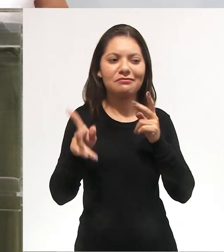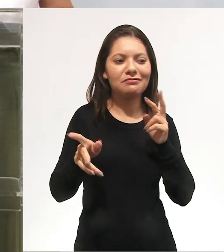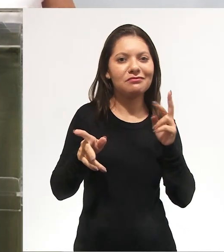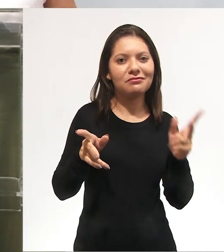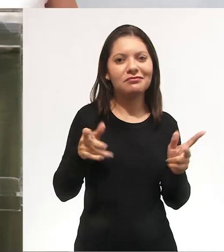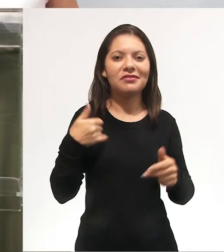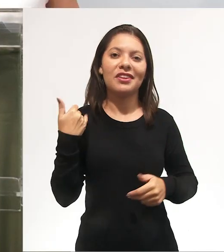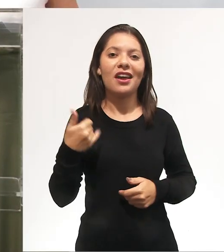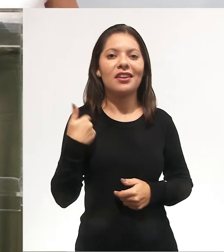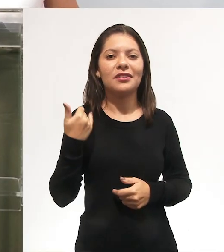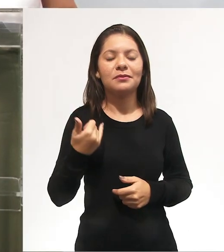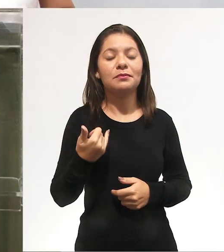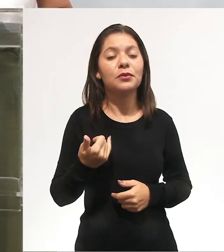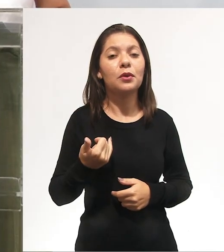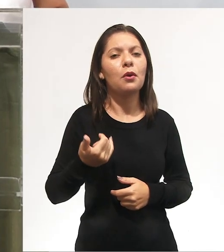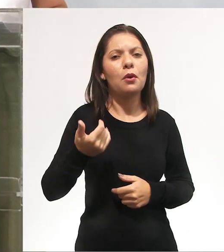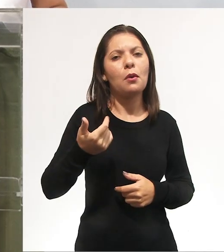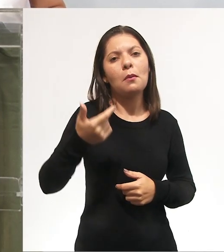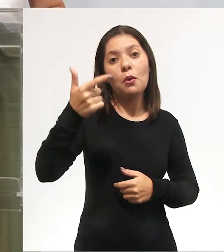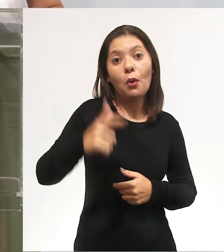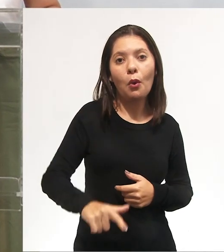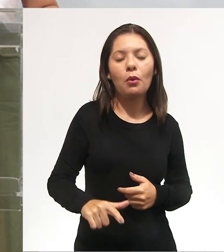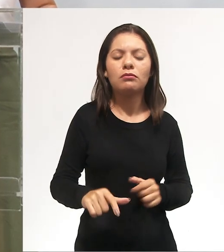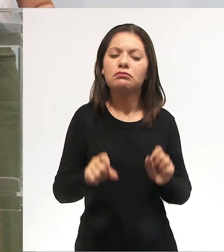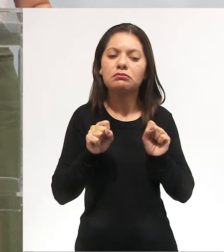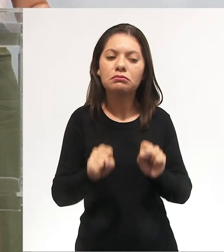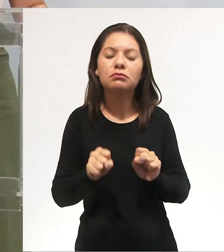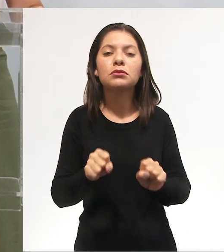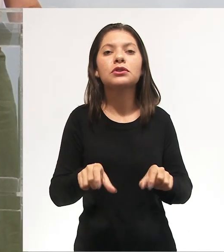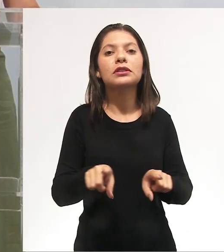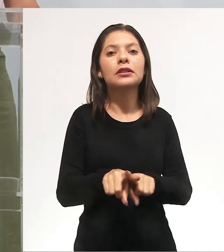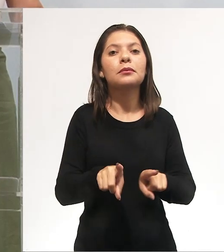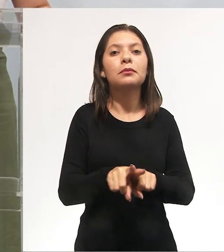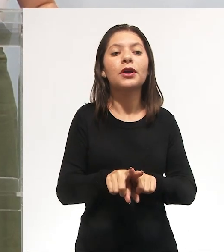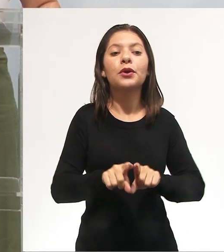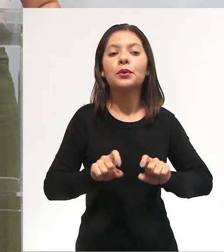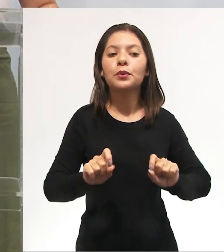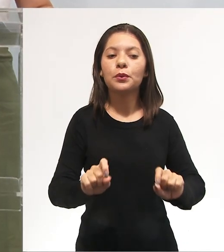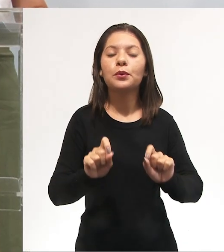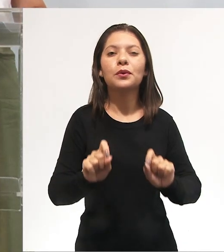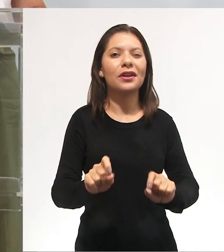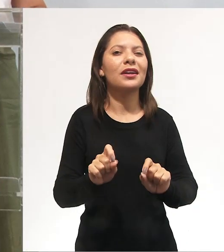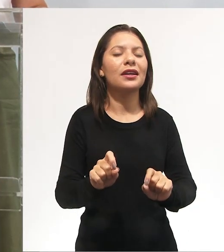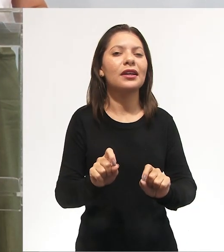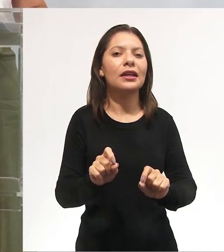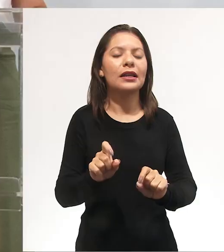diferenciação etária também. E também, né, ainda da classe social ou grupo,